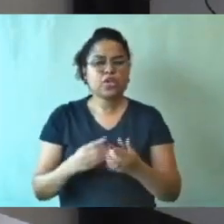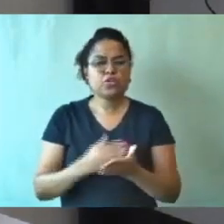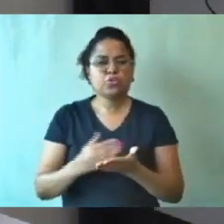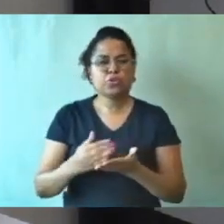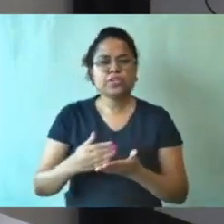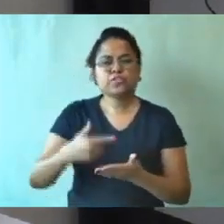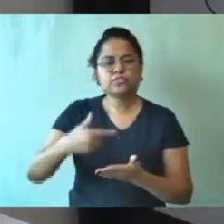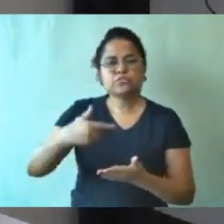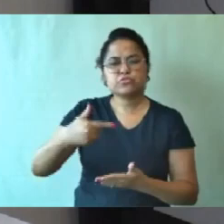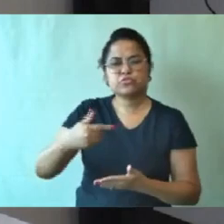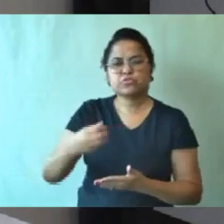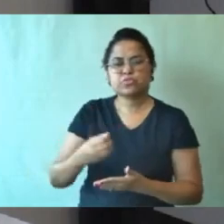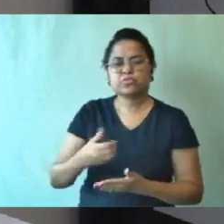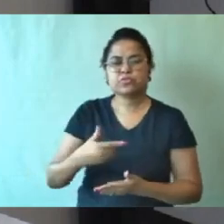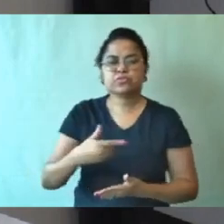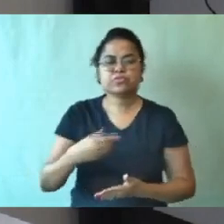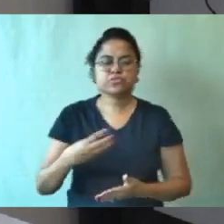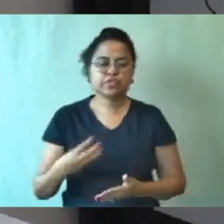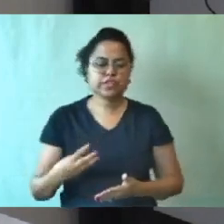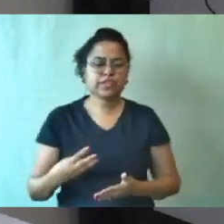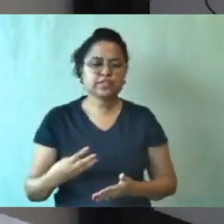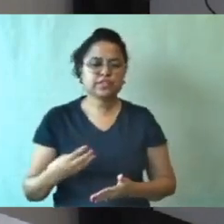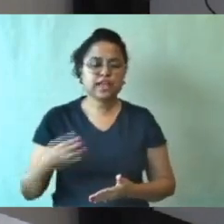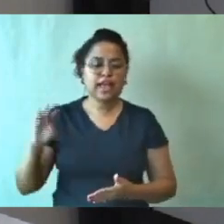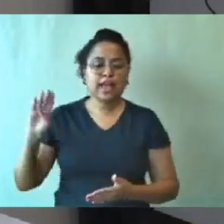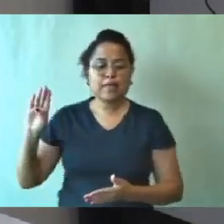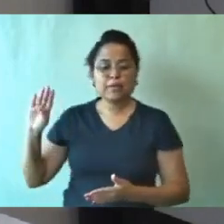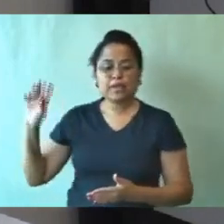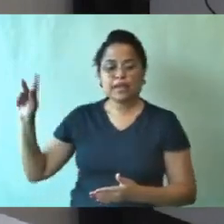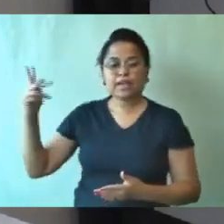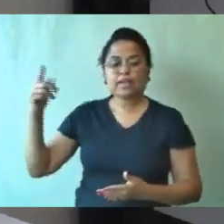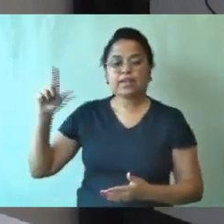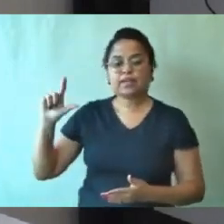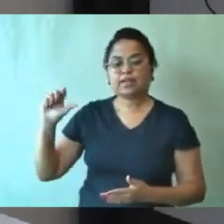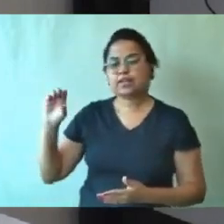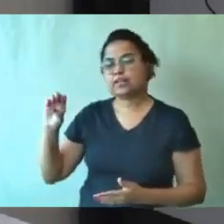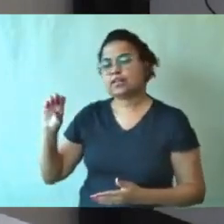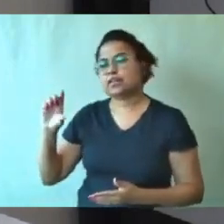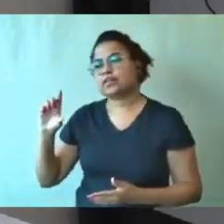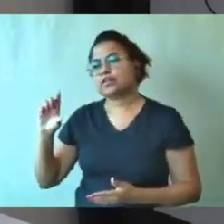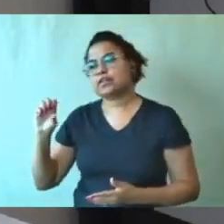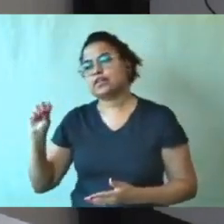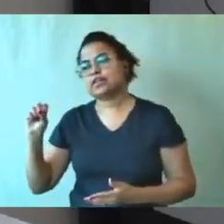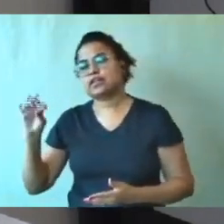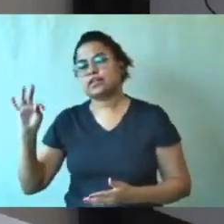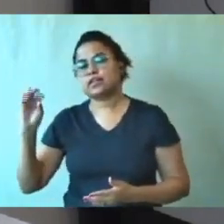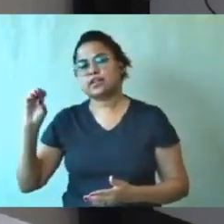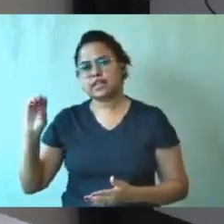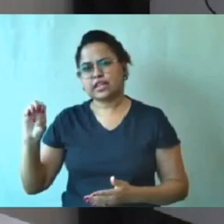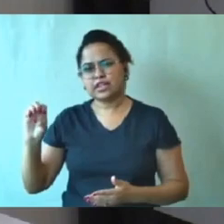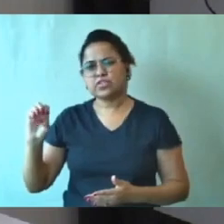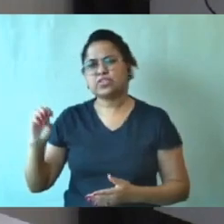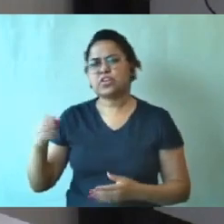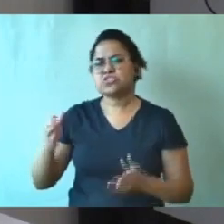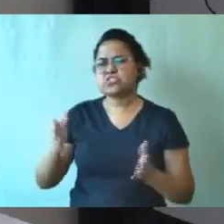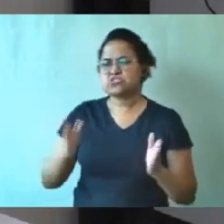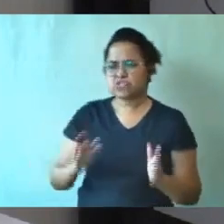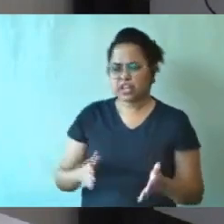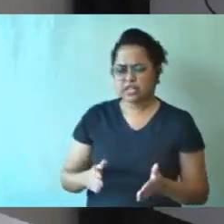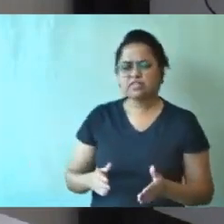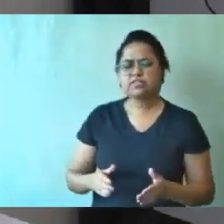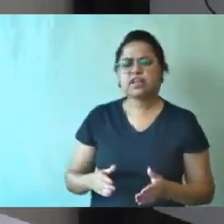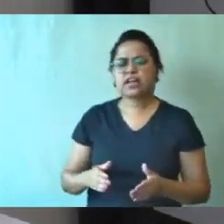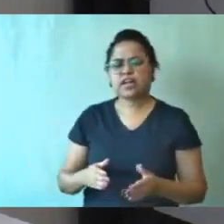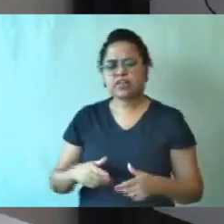23, então... A BH Leste S.A. já estava fazendo frente à despesa, que foi o que o senhor acabou de dizer, isso. E ela